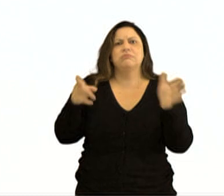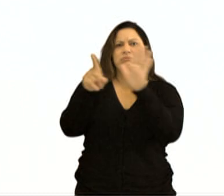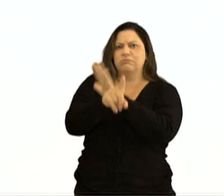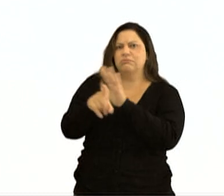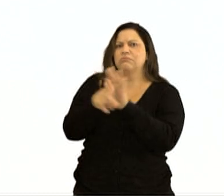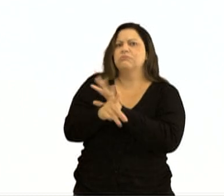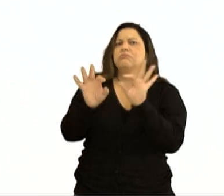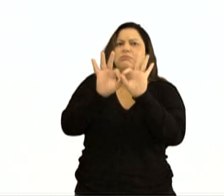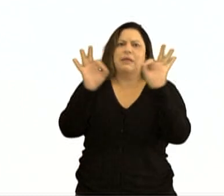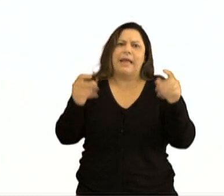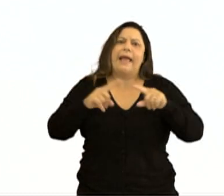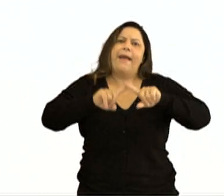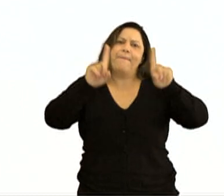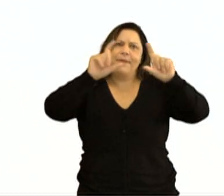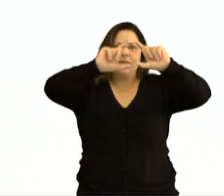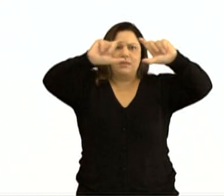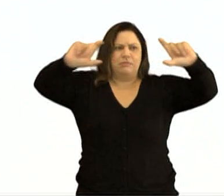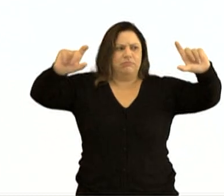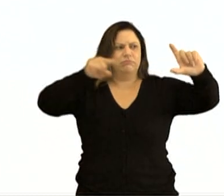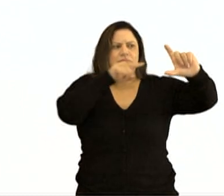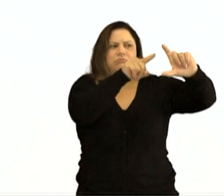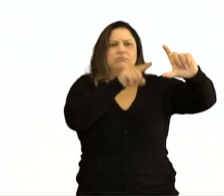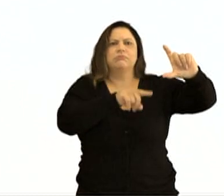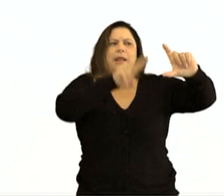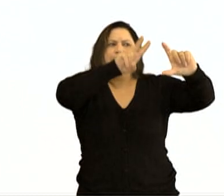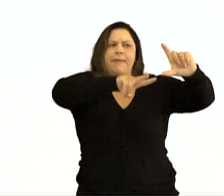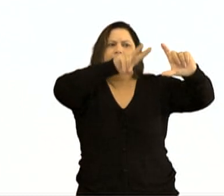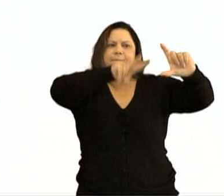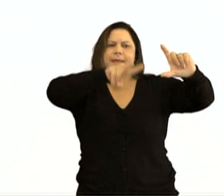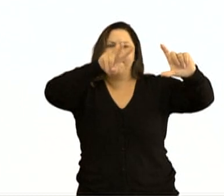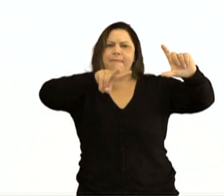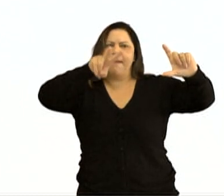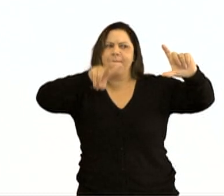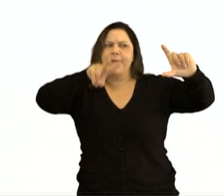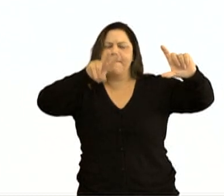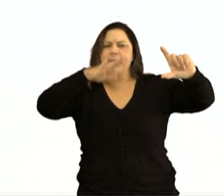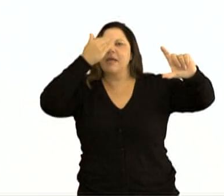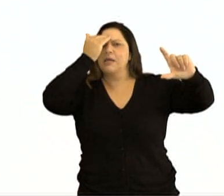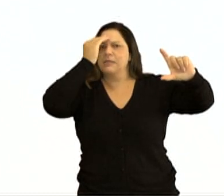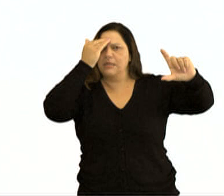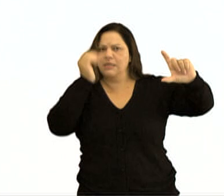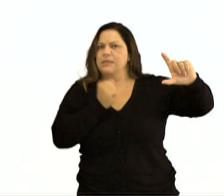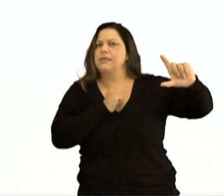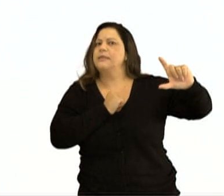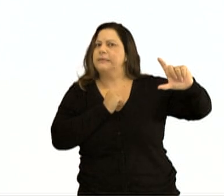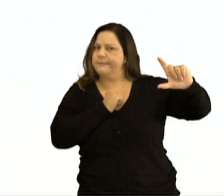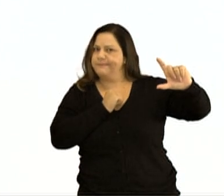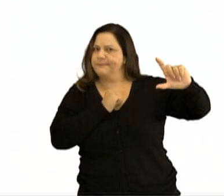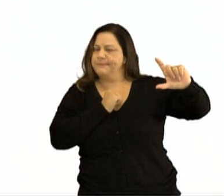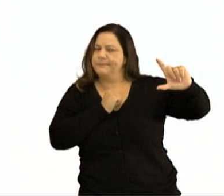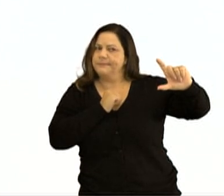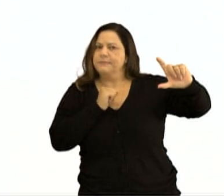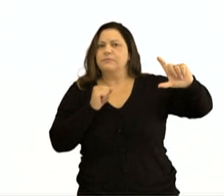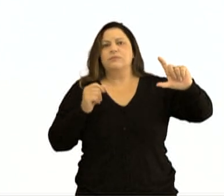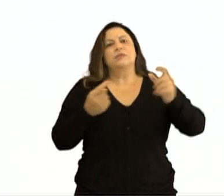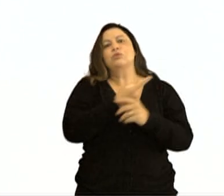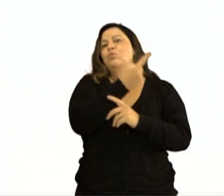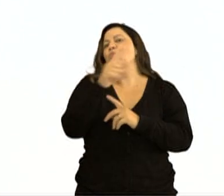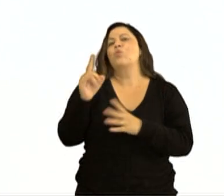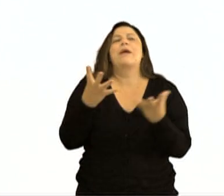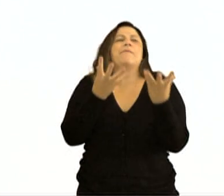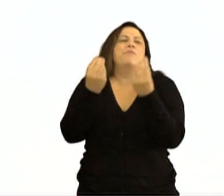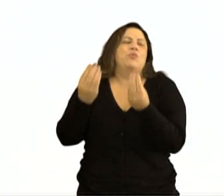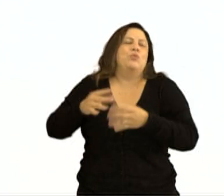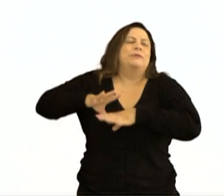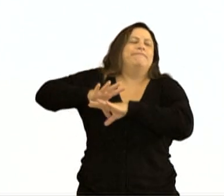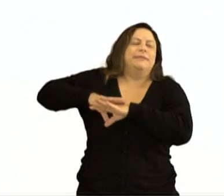vocês vejam que tem um enunciado enorme e que você vai ter que interpretar. Nesse caso não é muita matemática pesada,